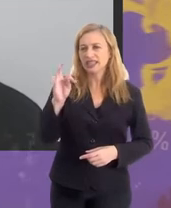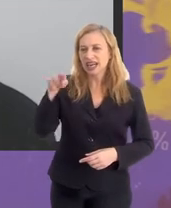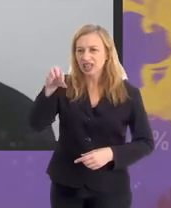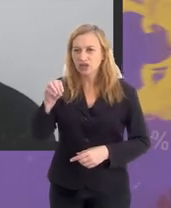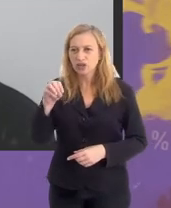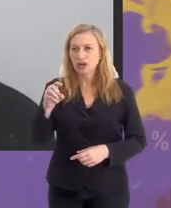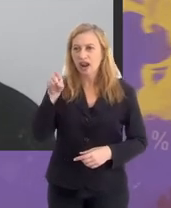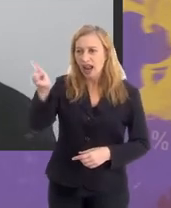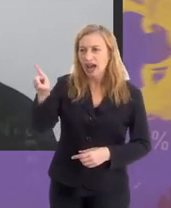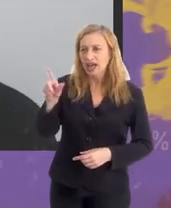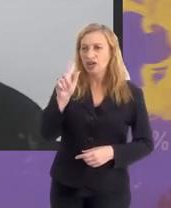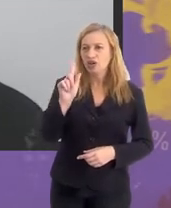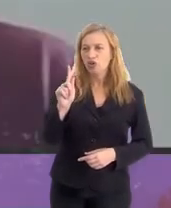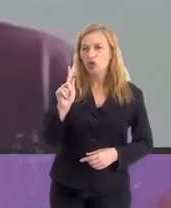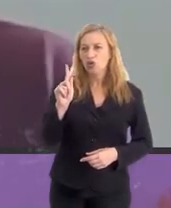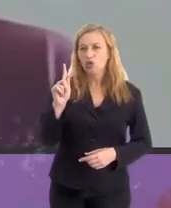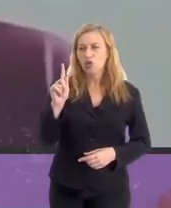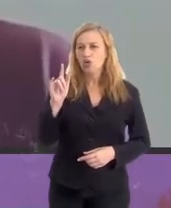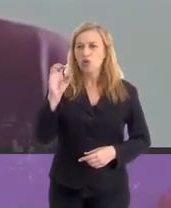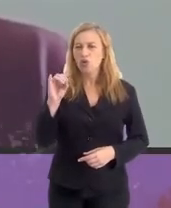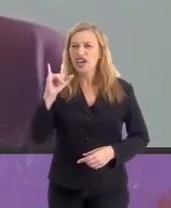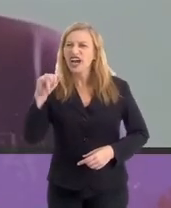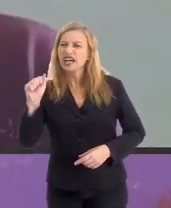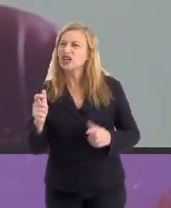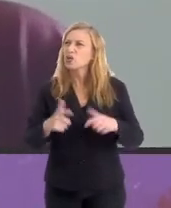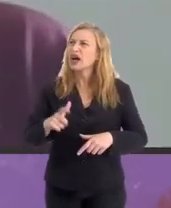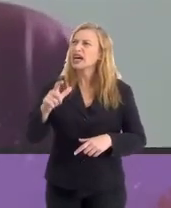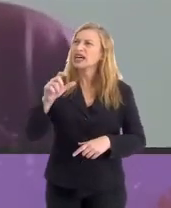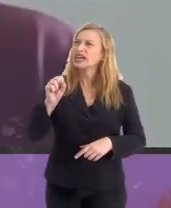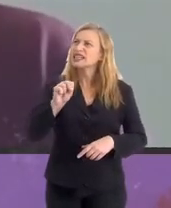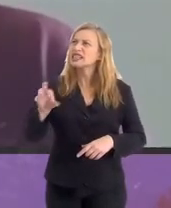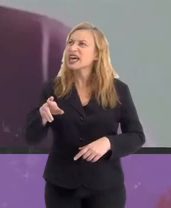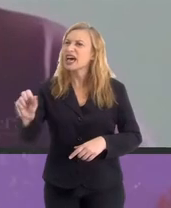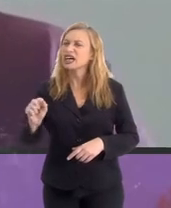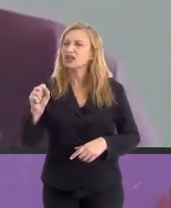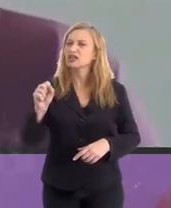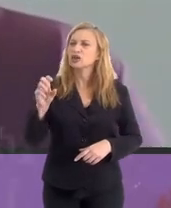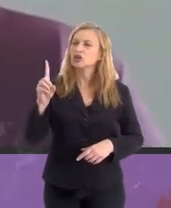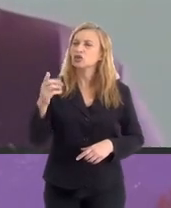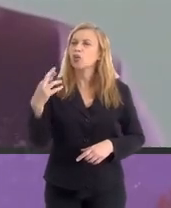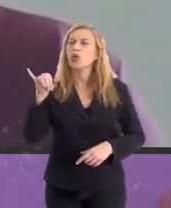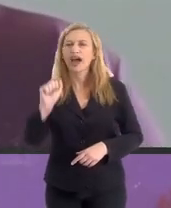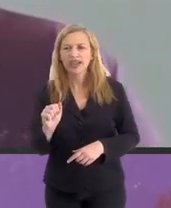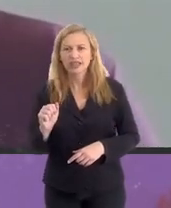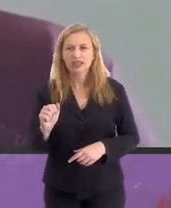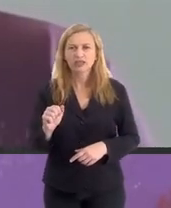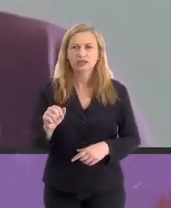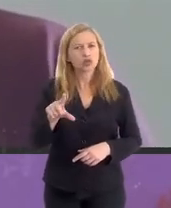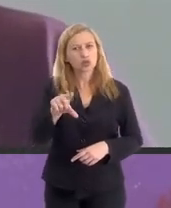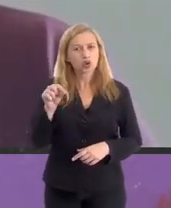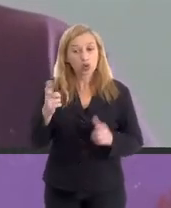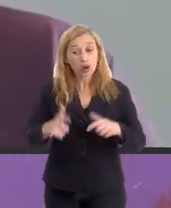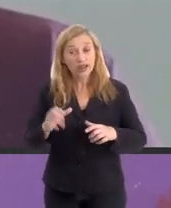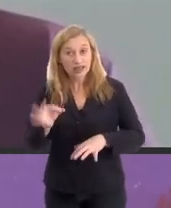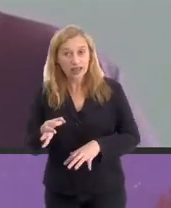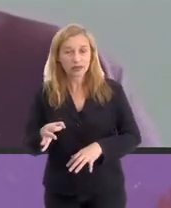Goianiense lá em Goiânia Possivelmente Serra Dourada não sei se vai ser no Antônio Accioly porque ainda não está definido